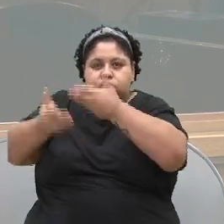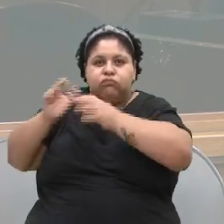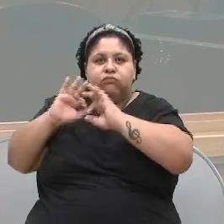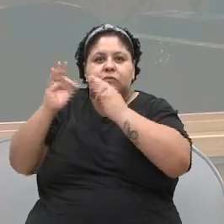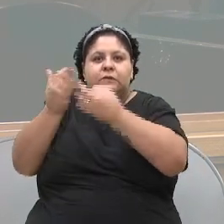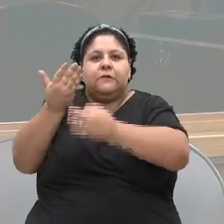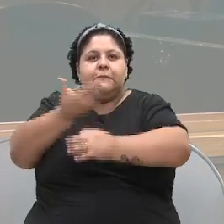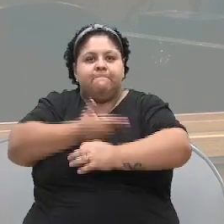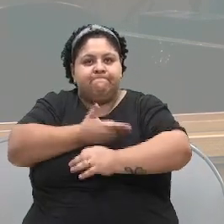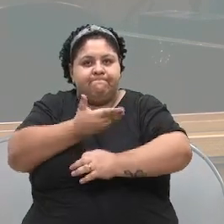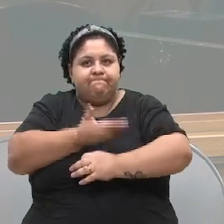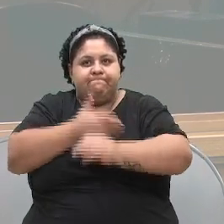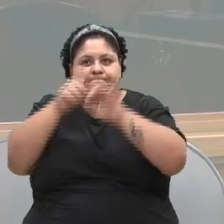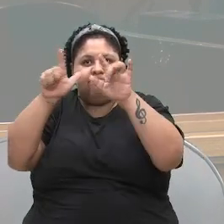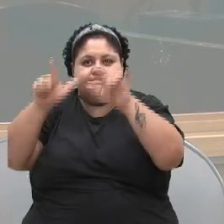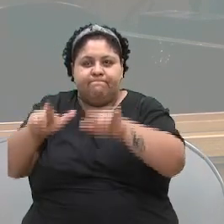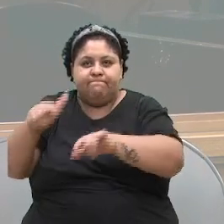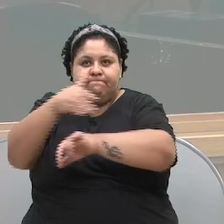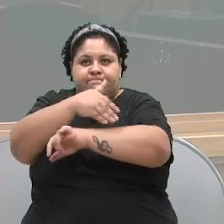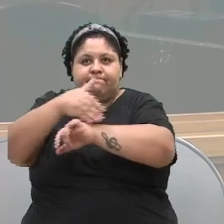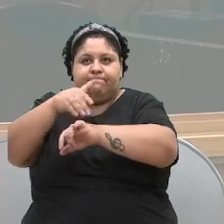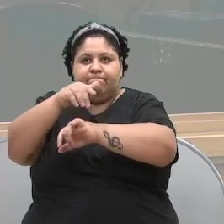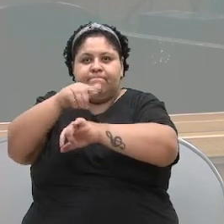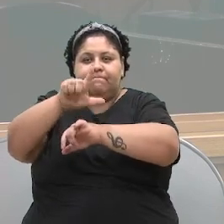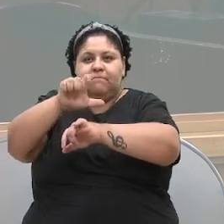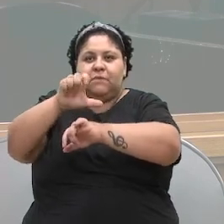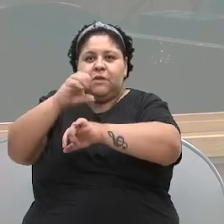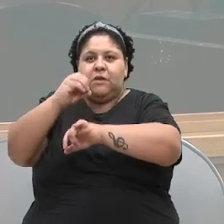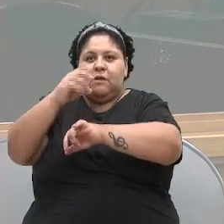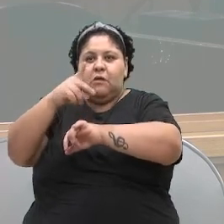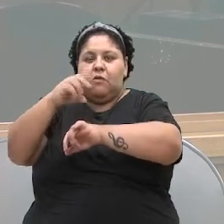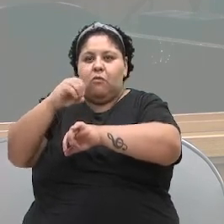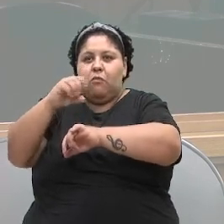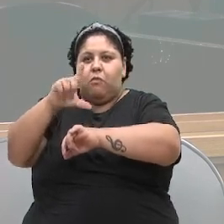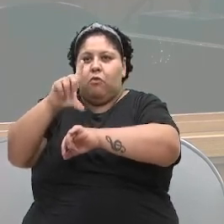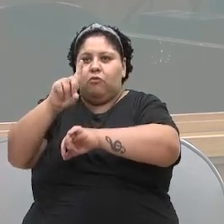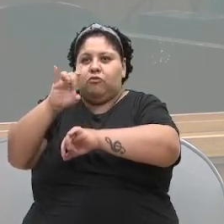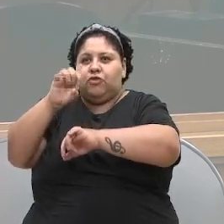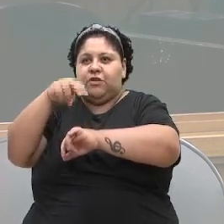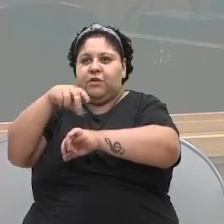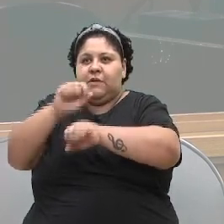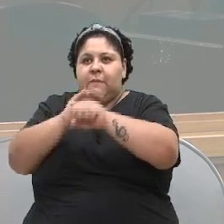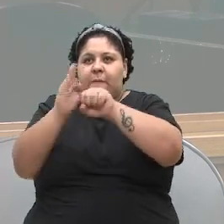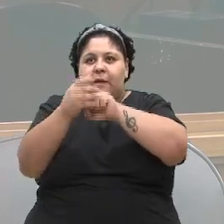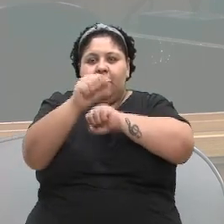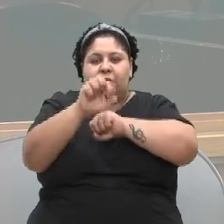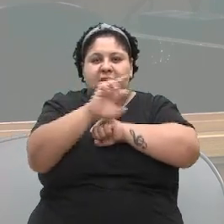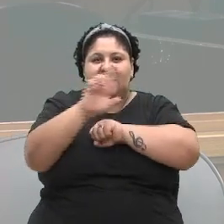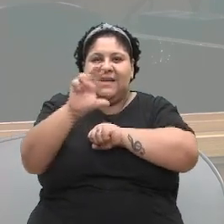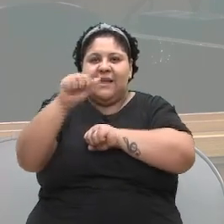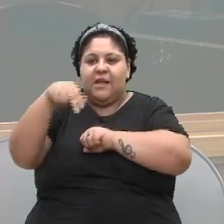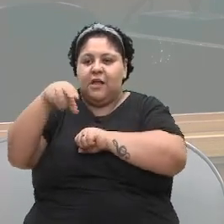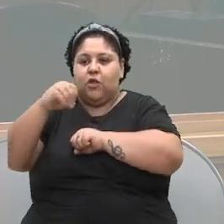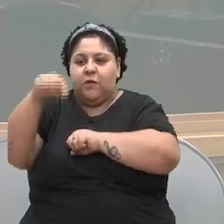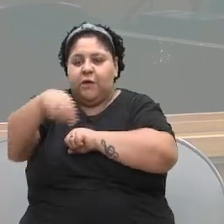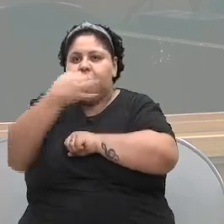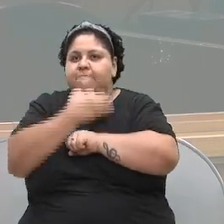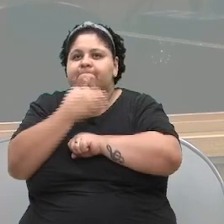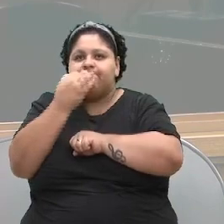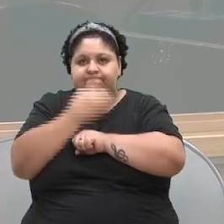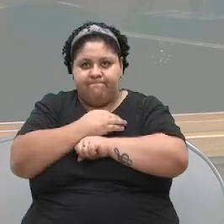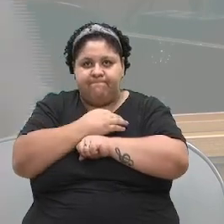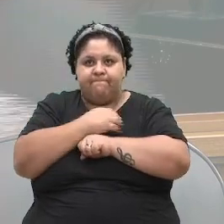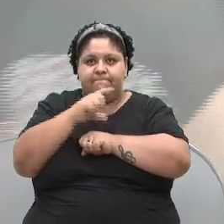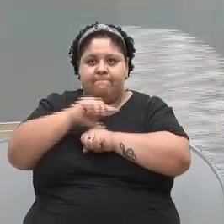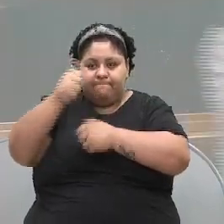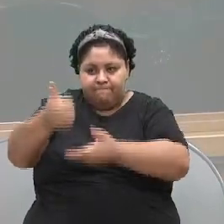amigos. Localizada no Travessão Leopoldina, número 211, no bairro Serrano, na nossa cidade. Diante da grande